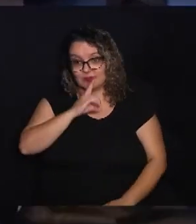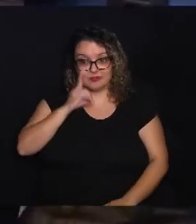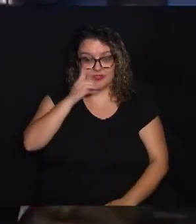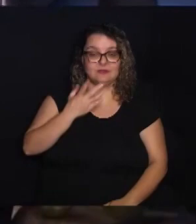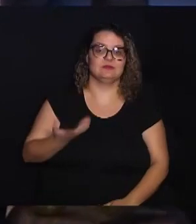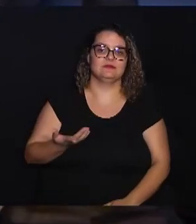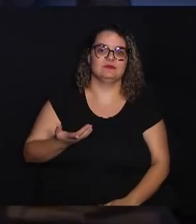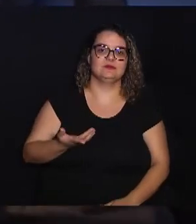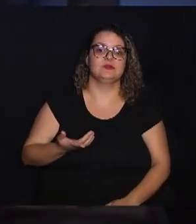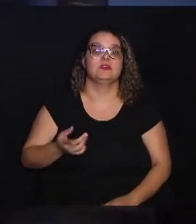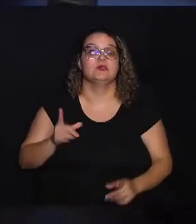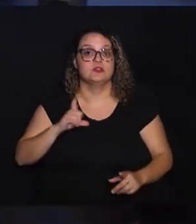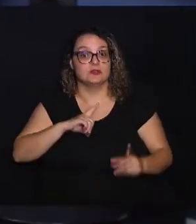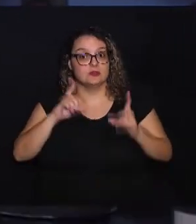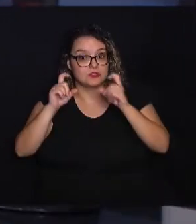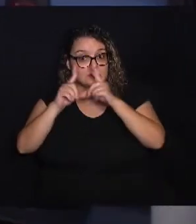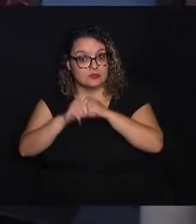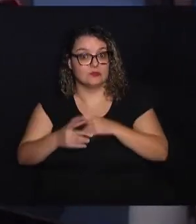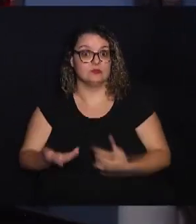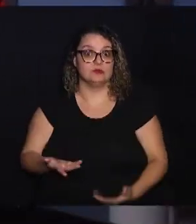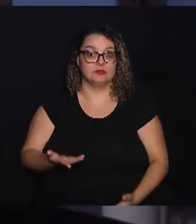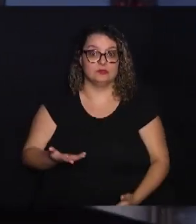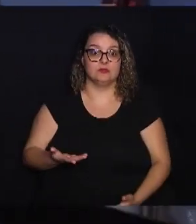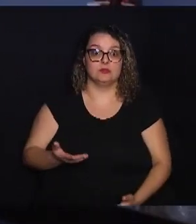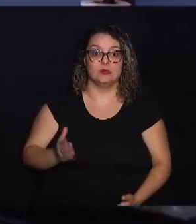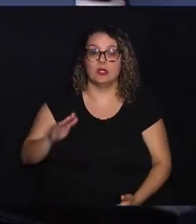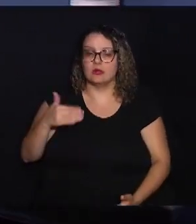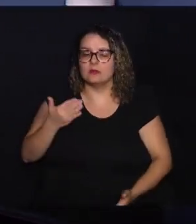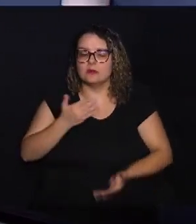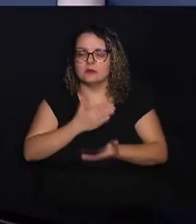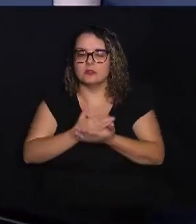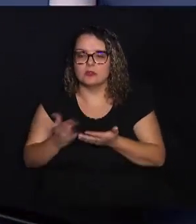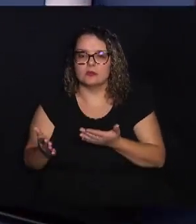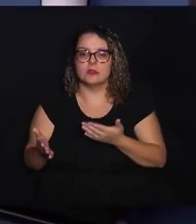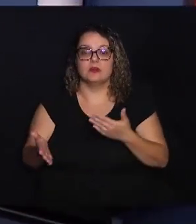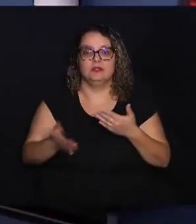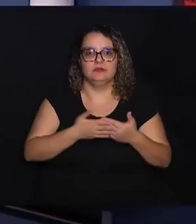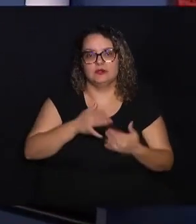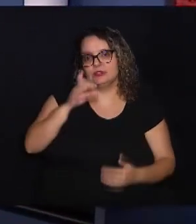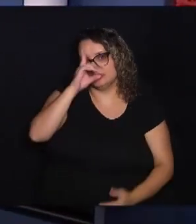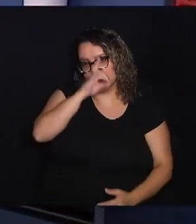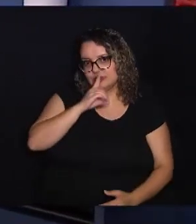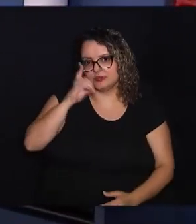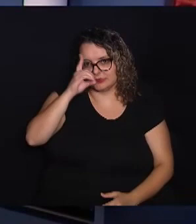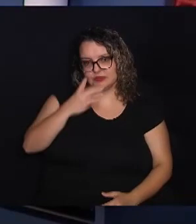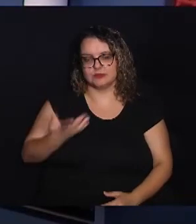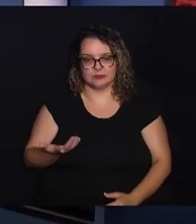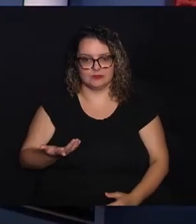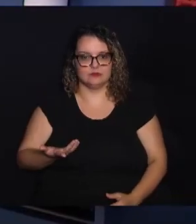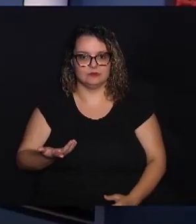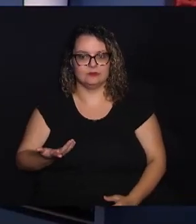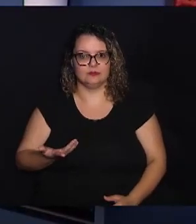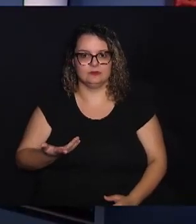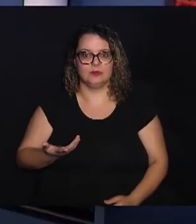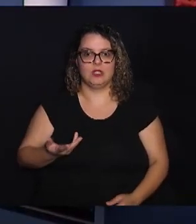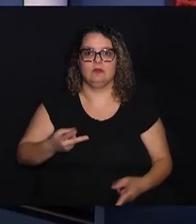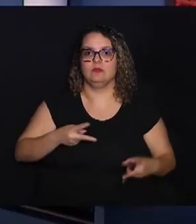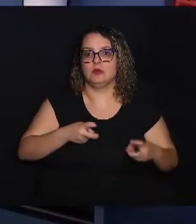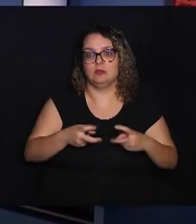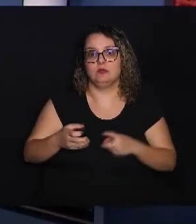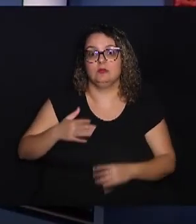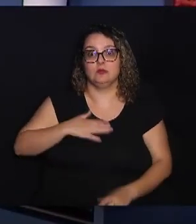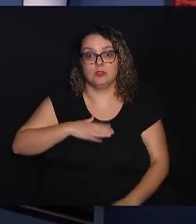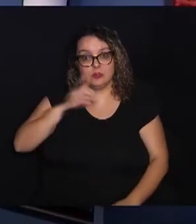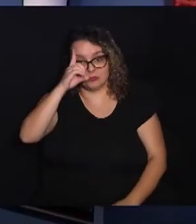tive muita dificuldade logo que eu comecei a fechar os domingos para perceber que o meu domingo